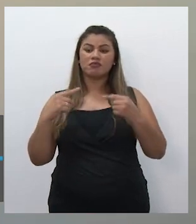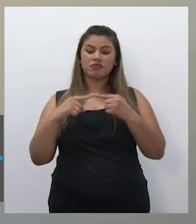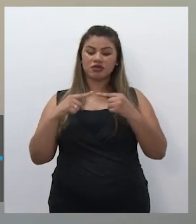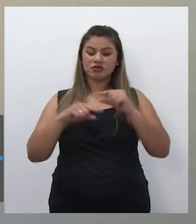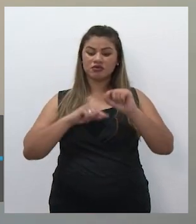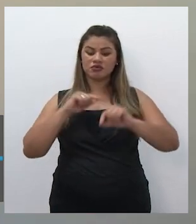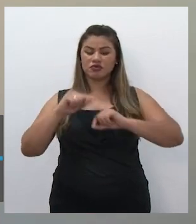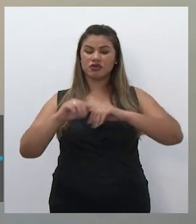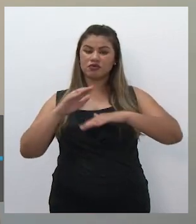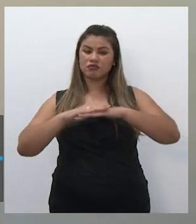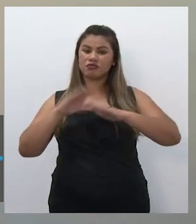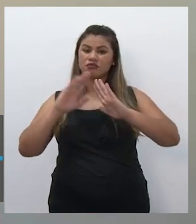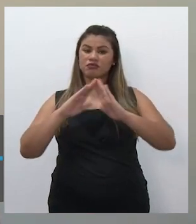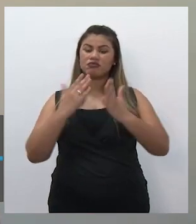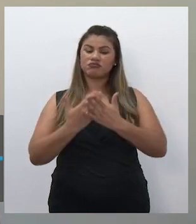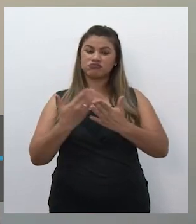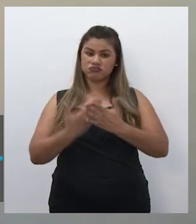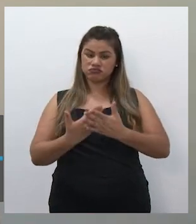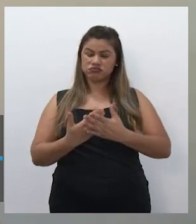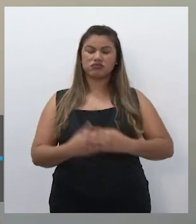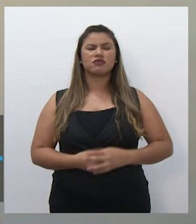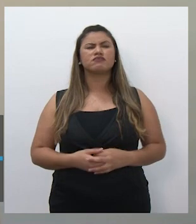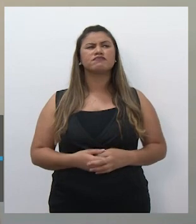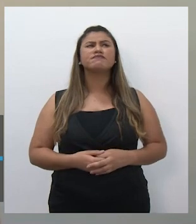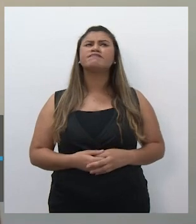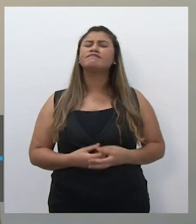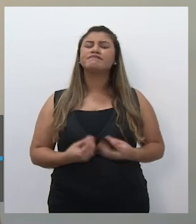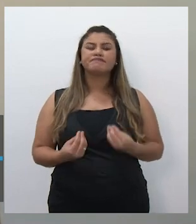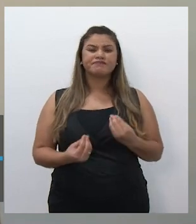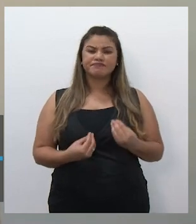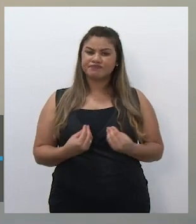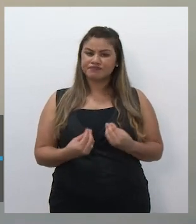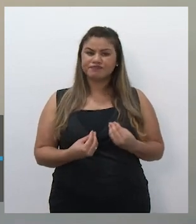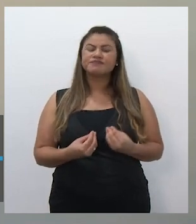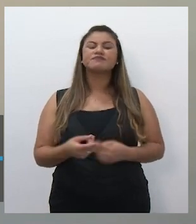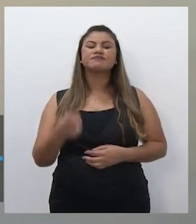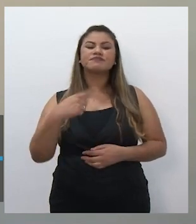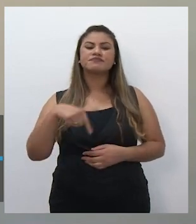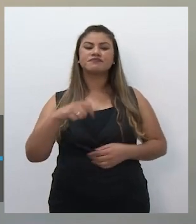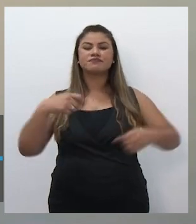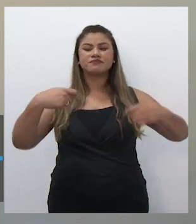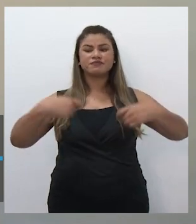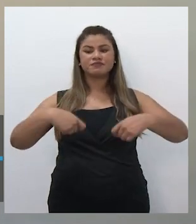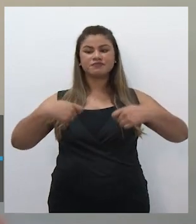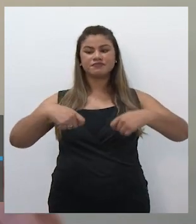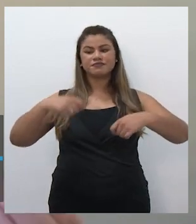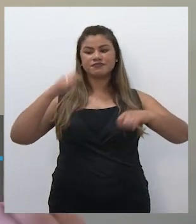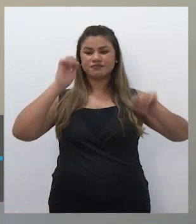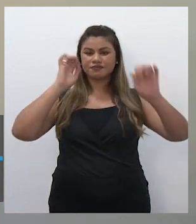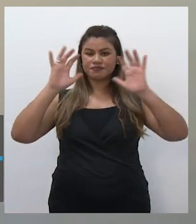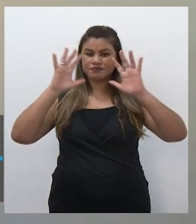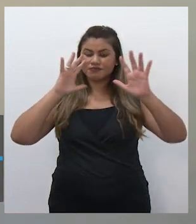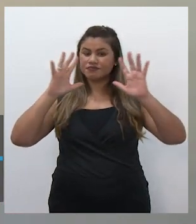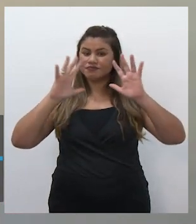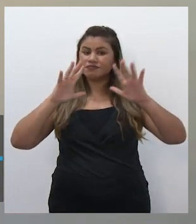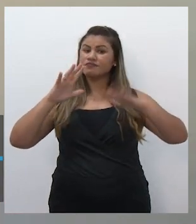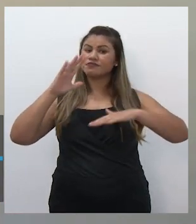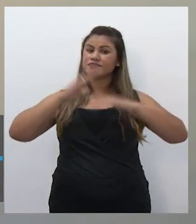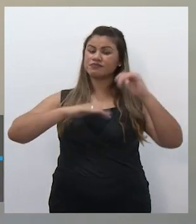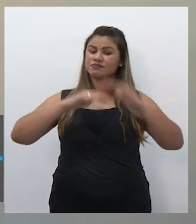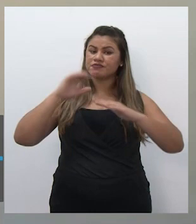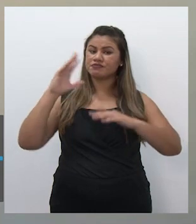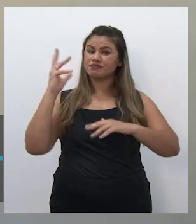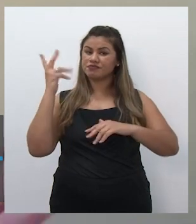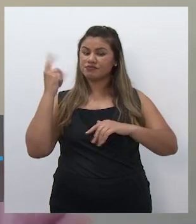esse fazer escolar. Para que isso aconteça, a gente precisa considerar as 10 competências.